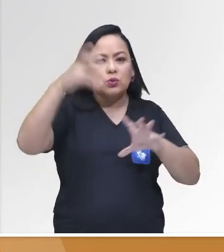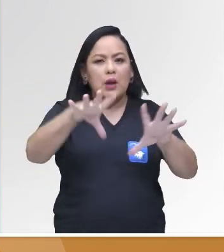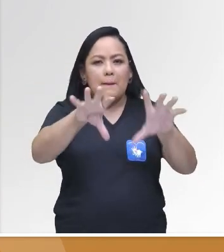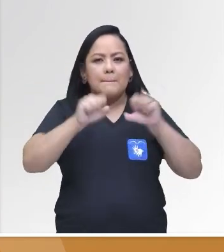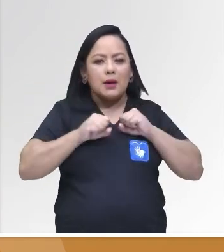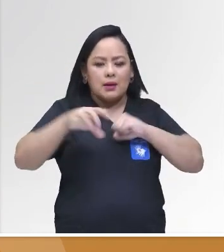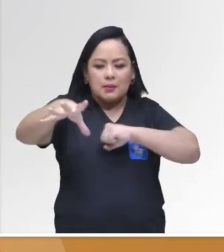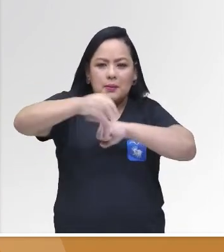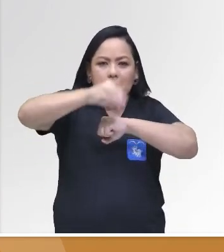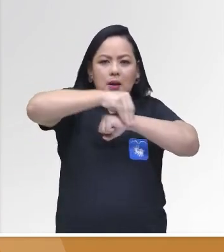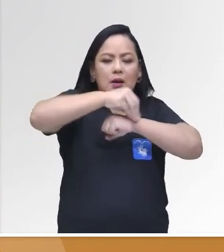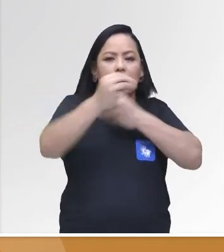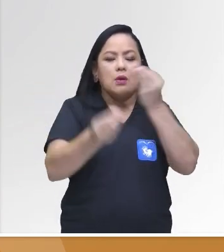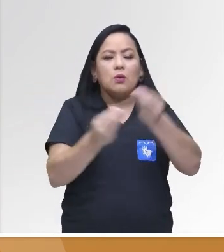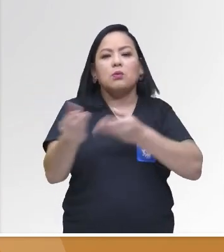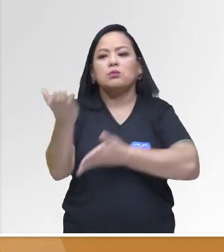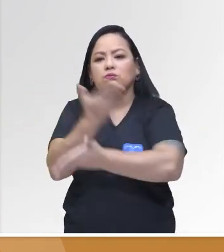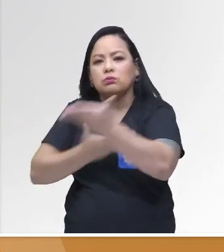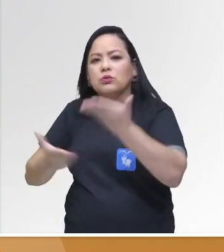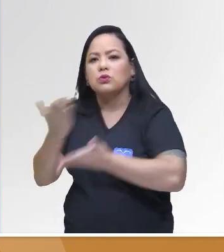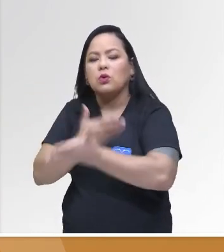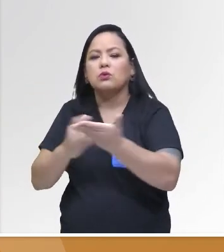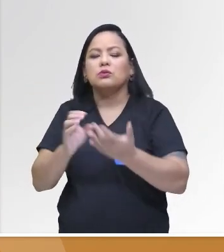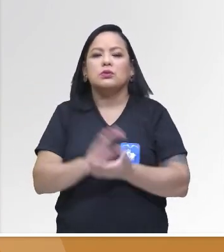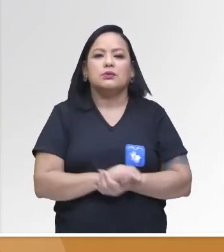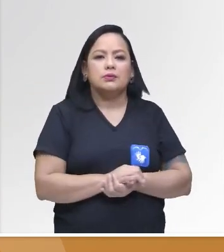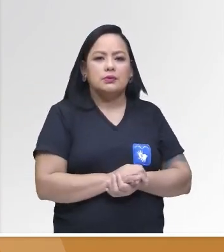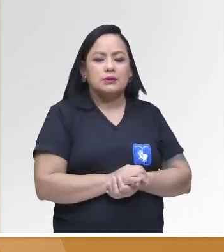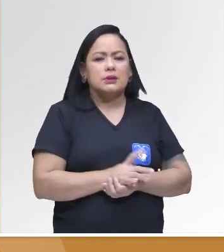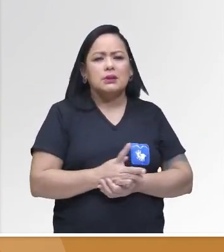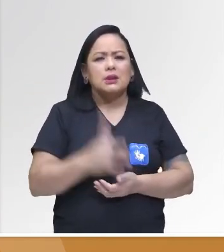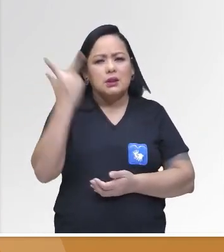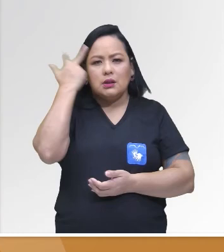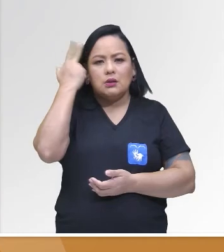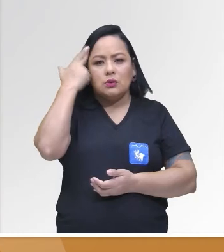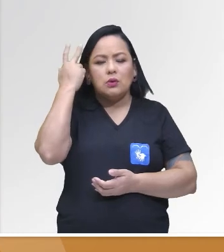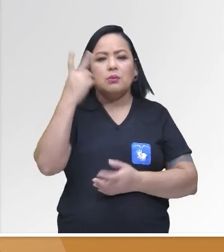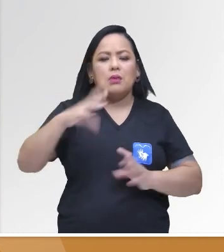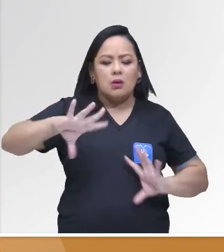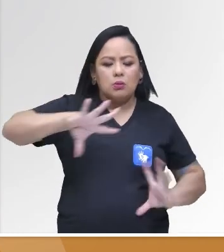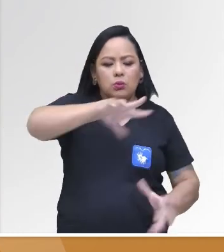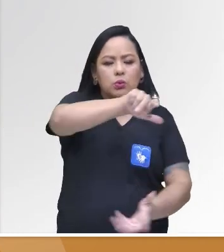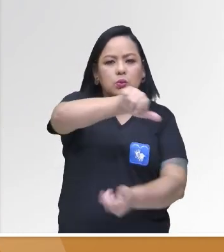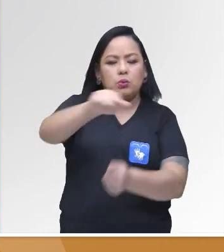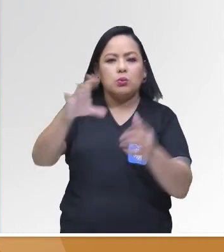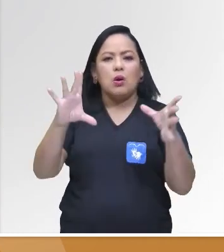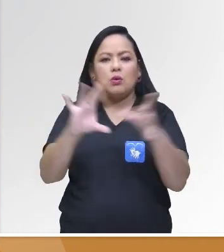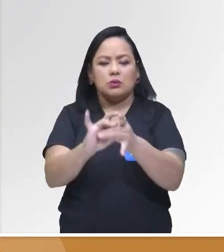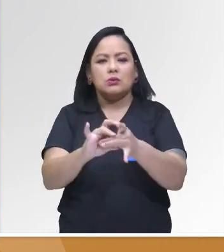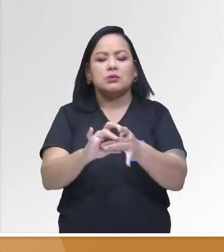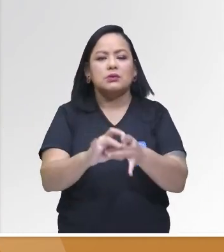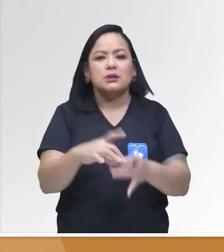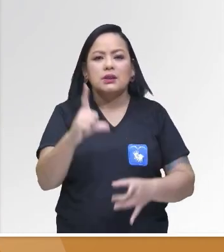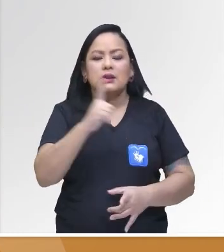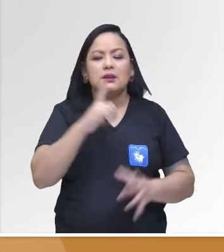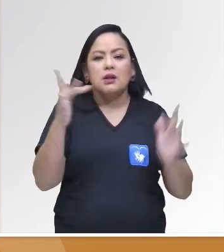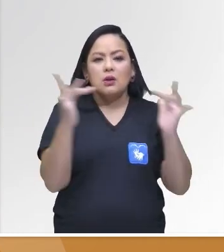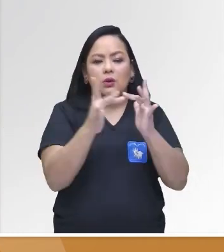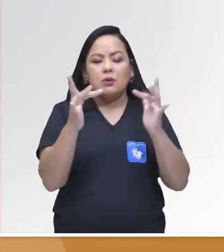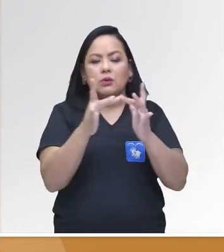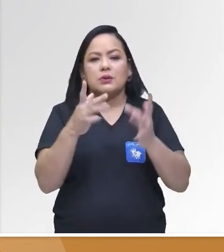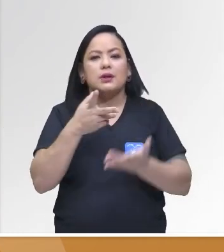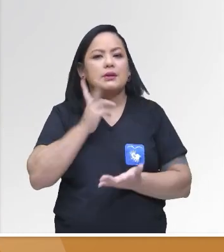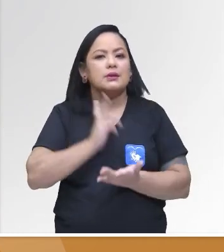a partir do seu convívio. É comum em nossa realidade globalizada, onde temos contato